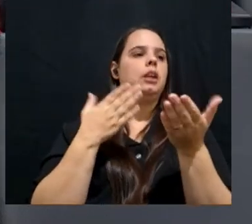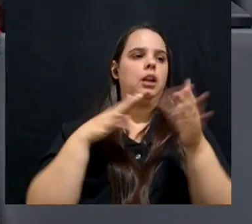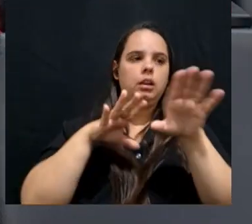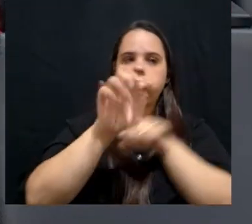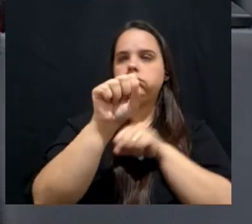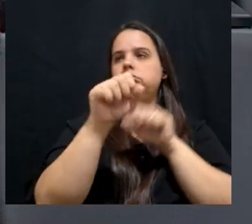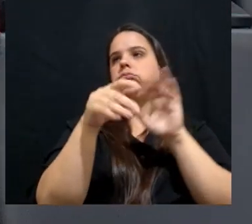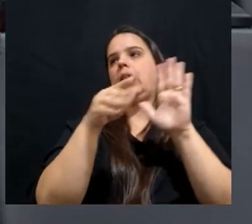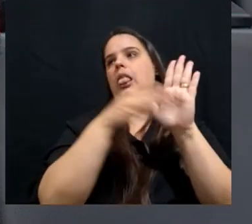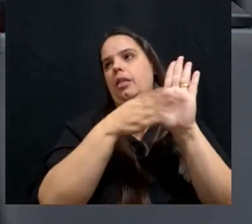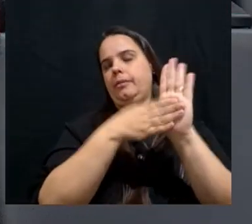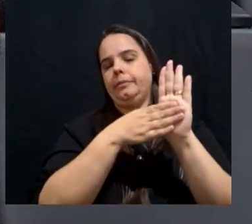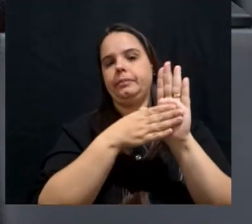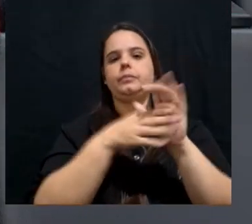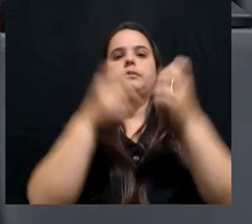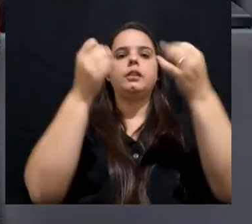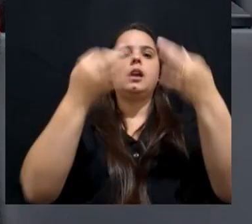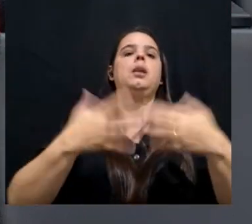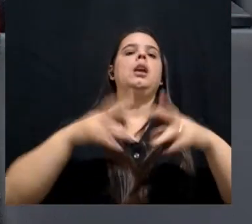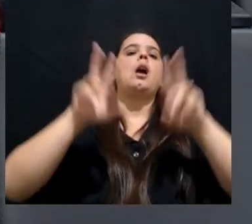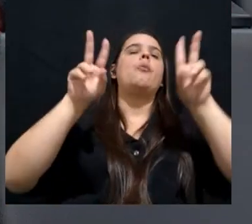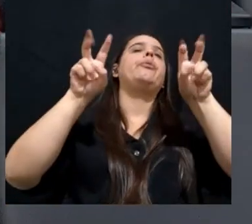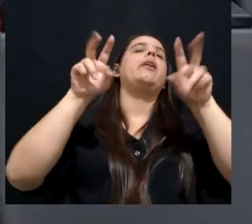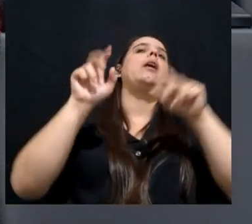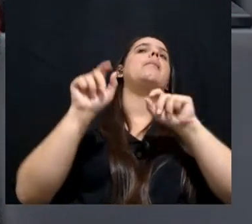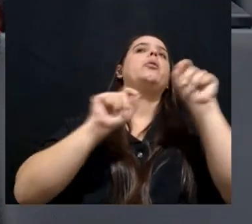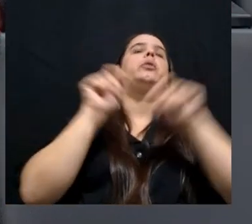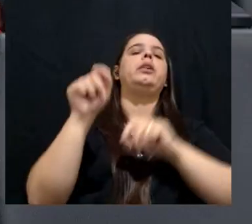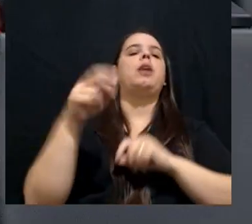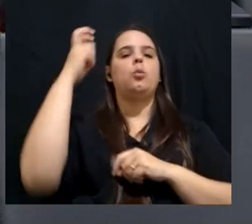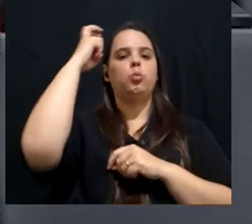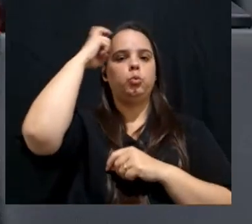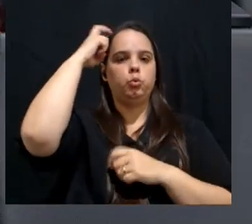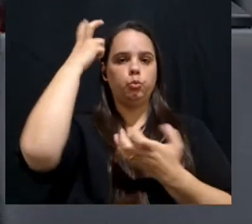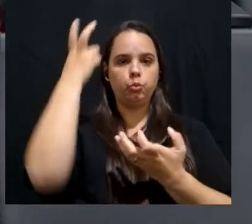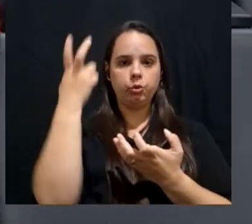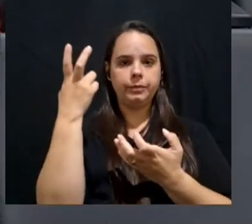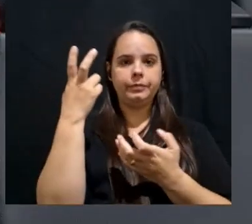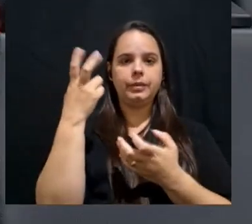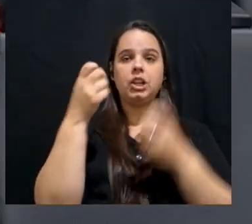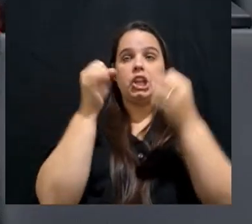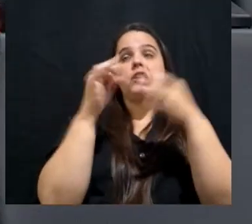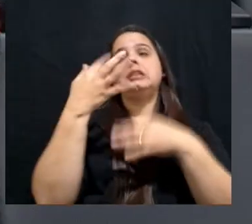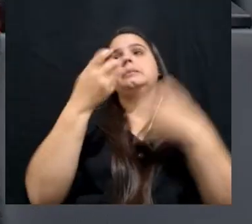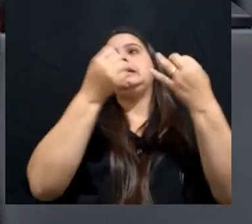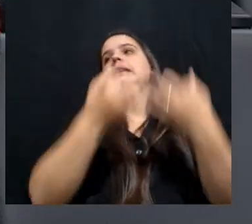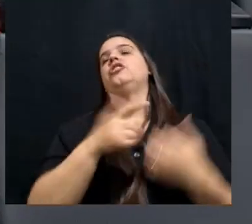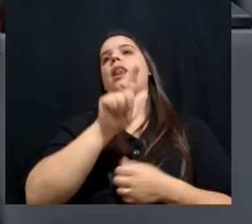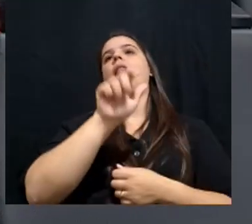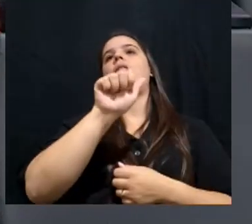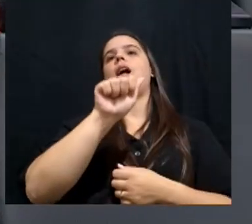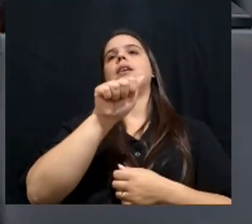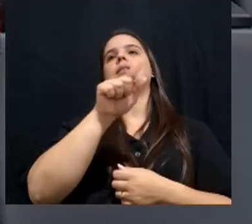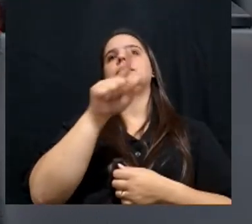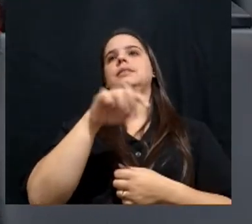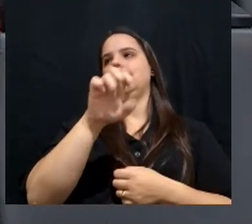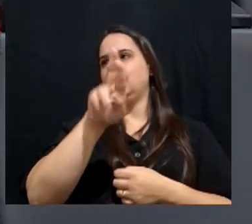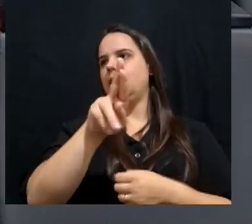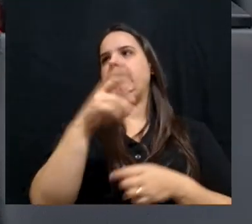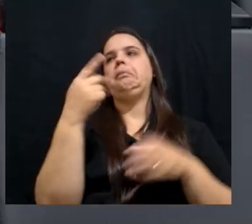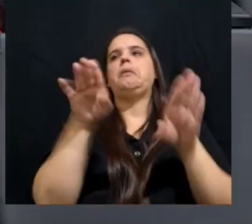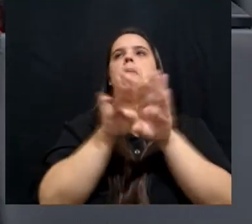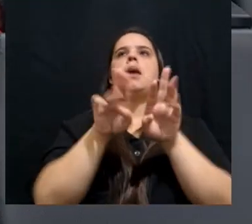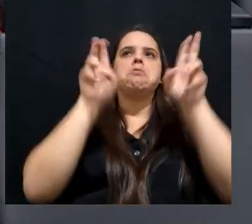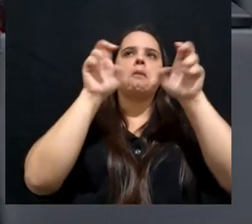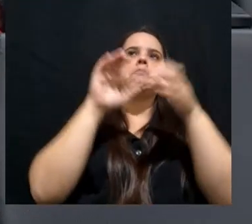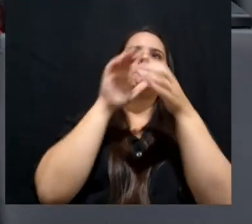falar então agora um pouquinho sobre cultura, né? Já que a gente está falando de lazer, já falou de casamento comunitário, falando sobre a